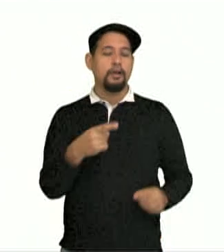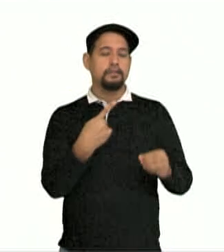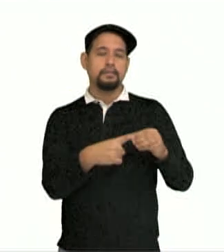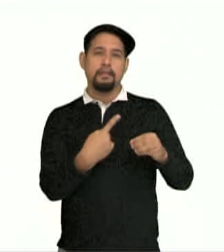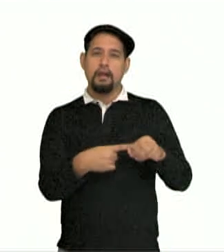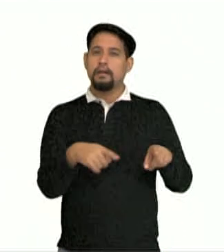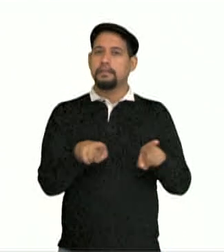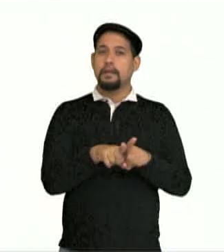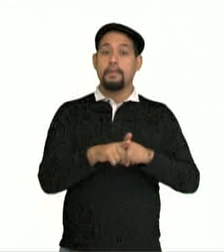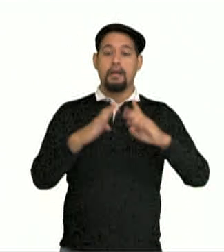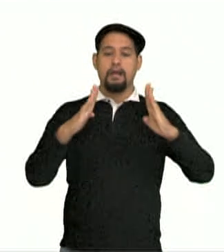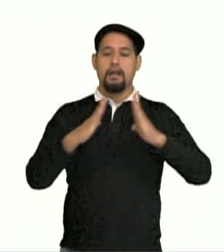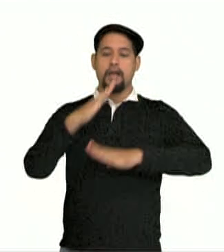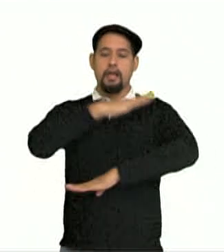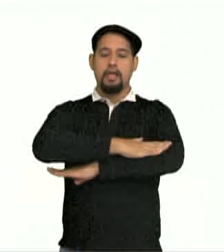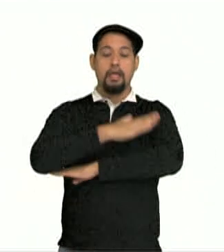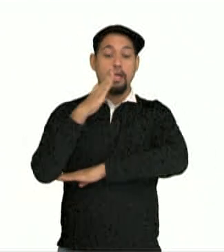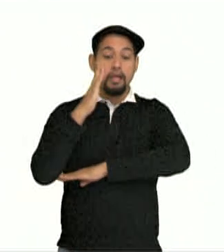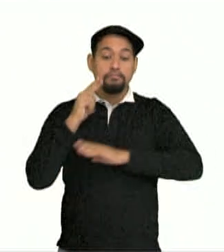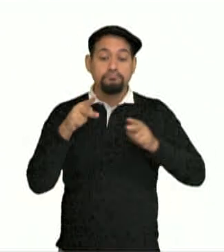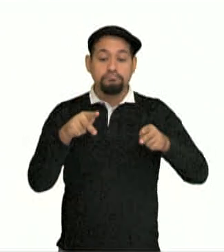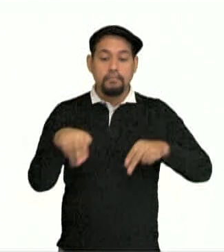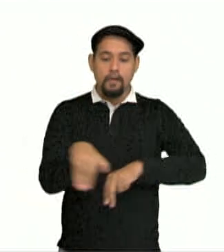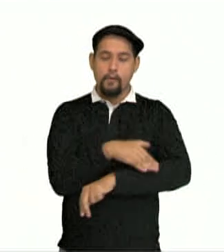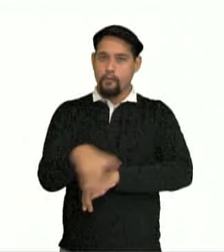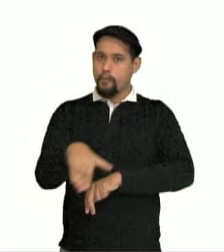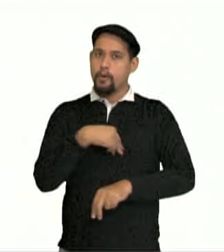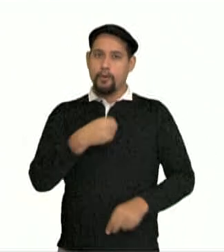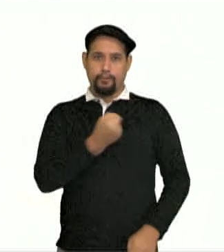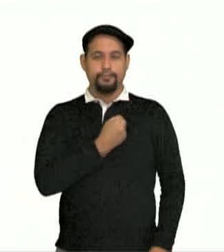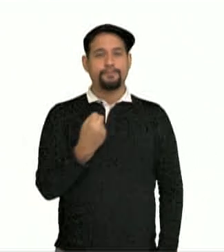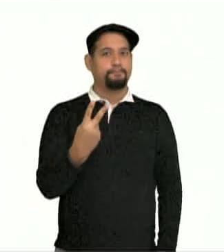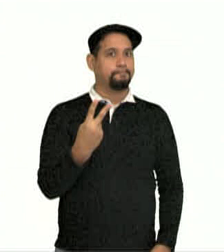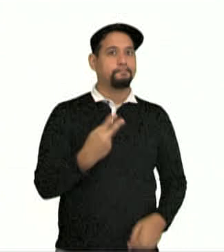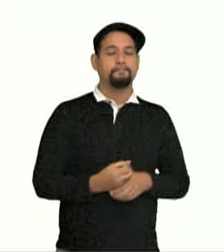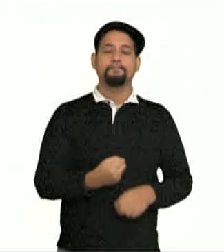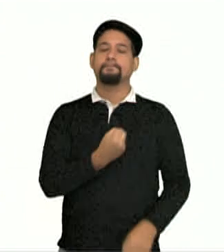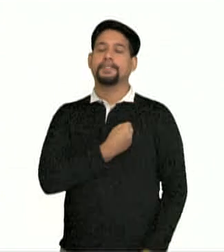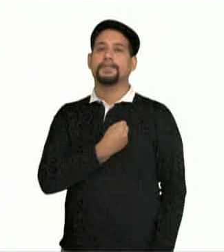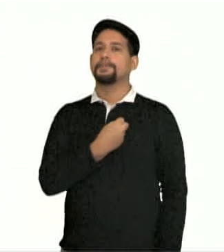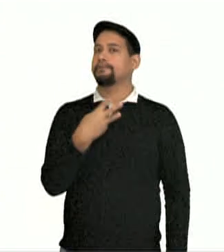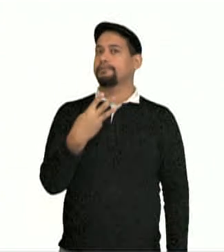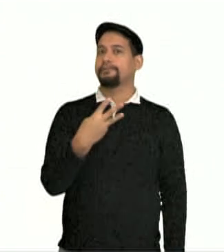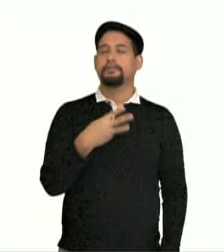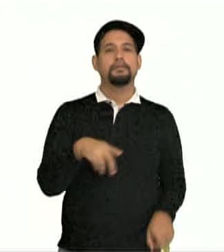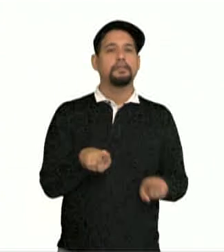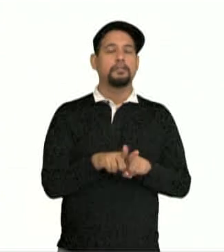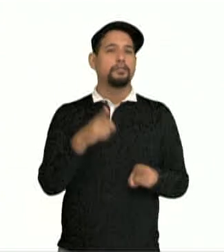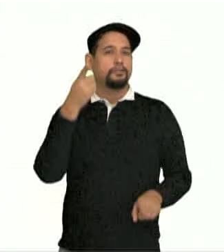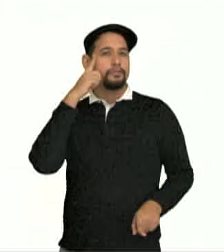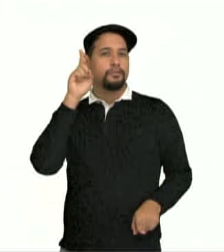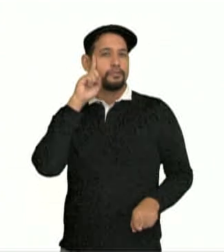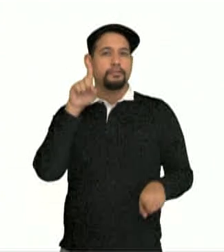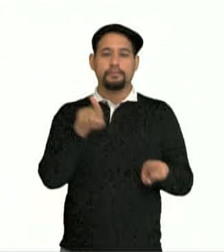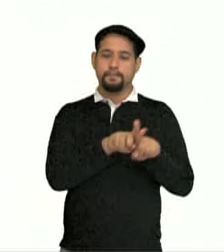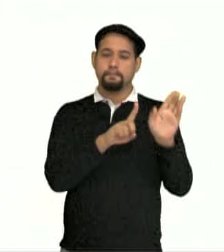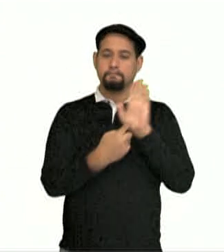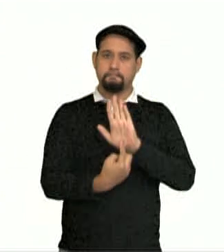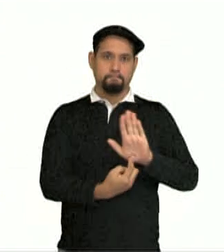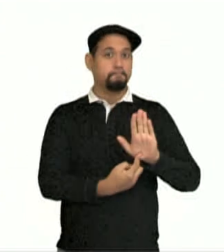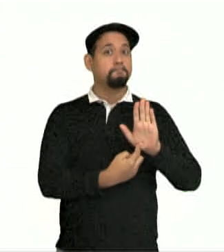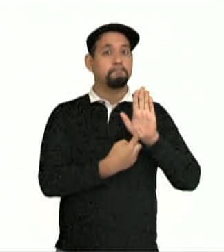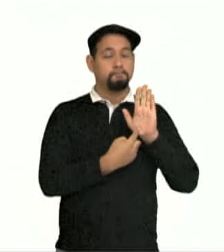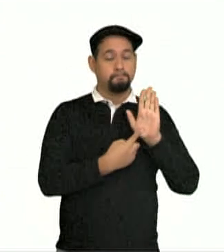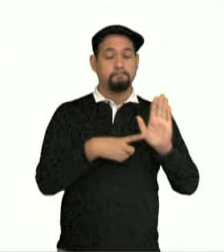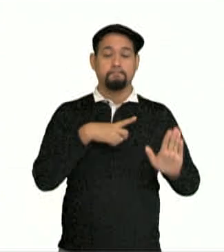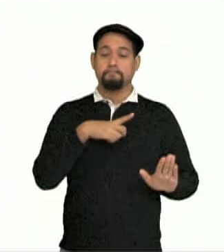cidade, casa com janela para a rua, você colocou o número 2. A número 3, situação do cotidiano retratada. Então, um